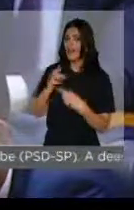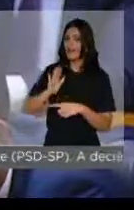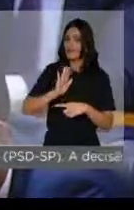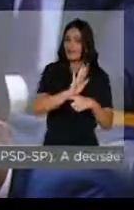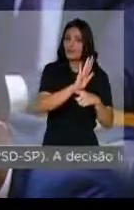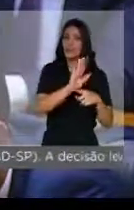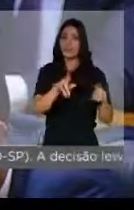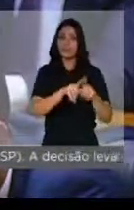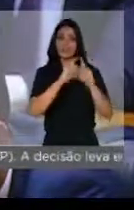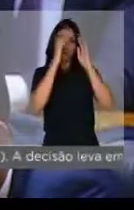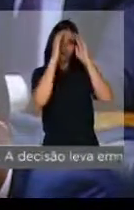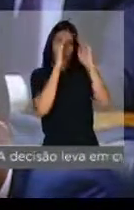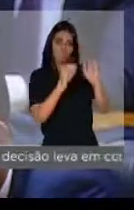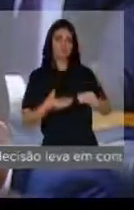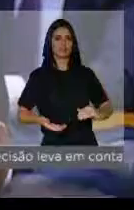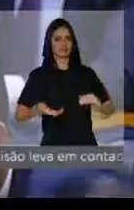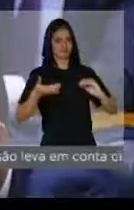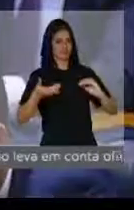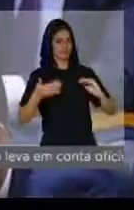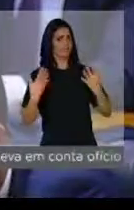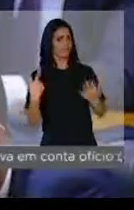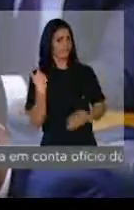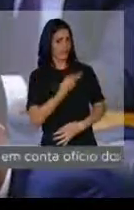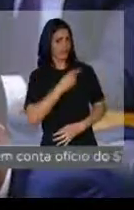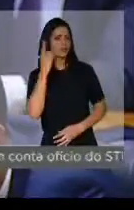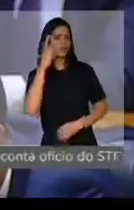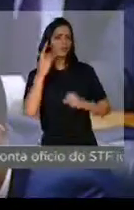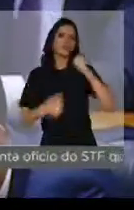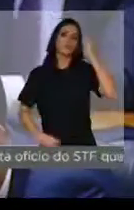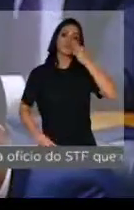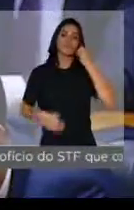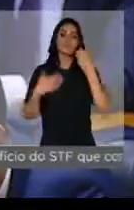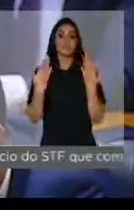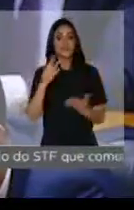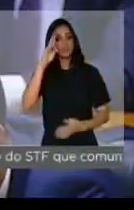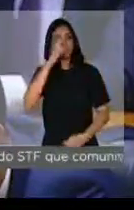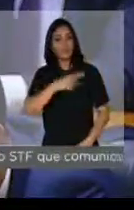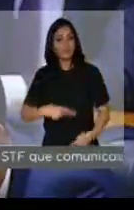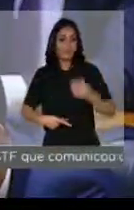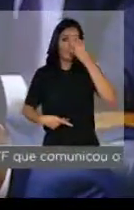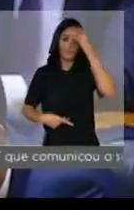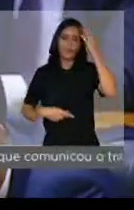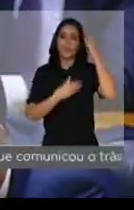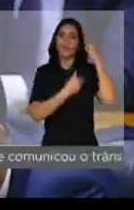ajudar e, acima de tudo, respeitar o Congresso Nacional. E vamos fazer o encaminhamento. Então, senhor presidente,